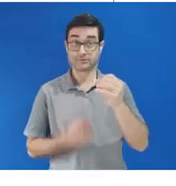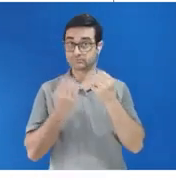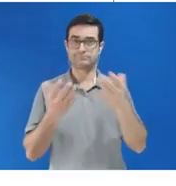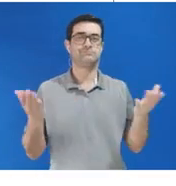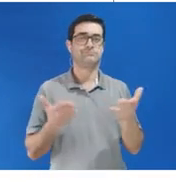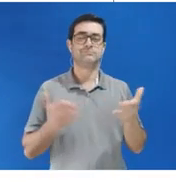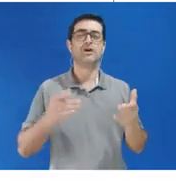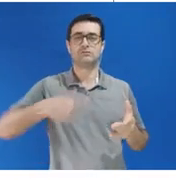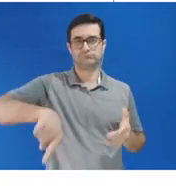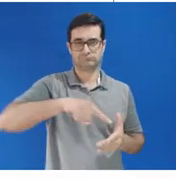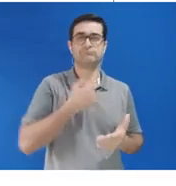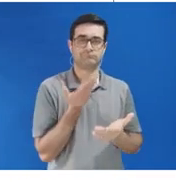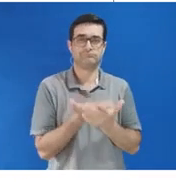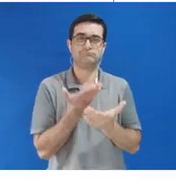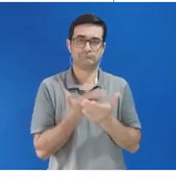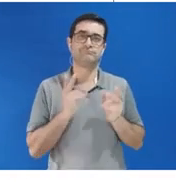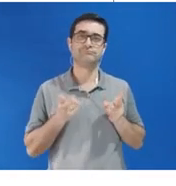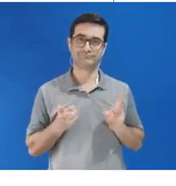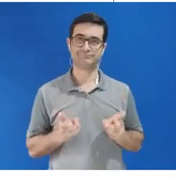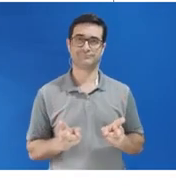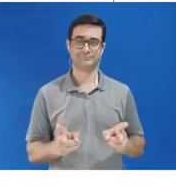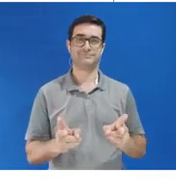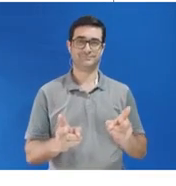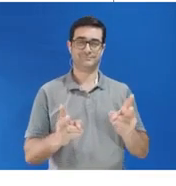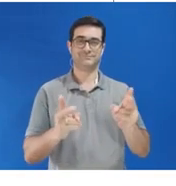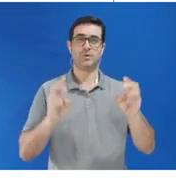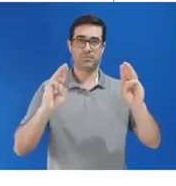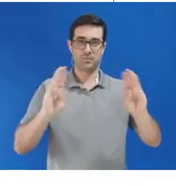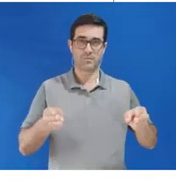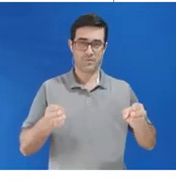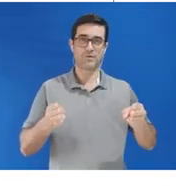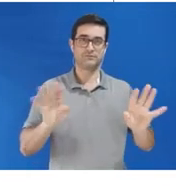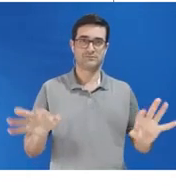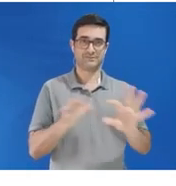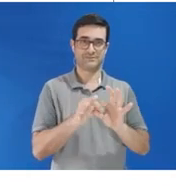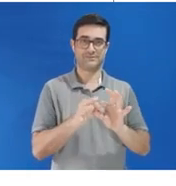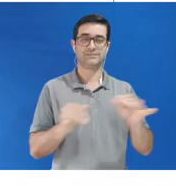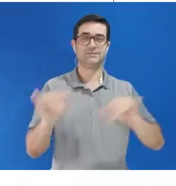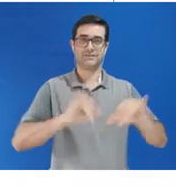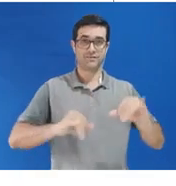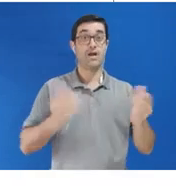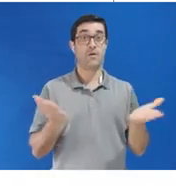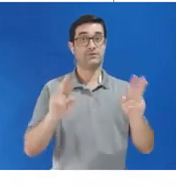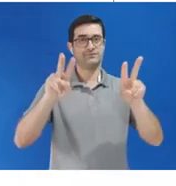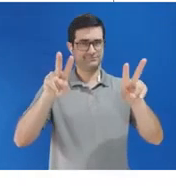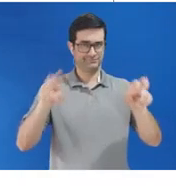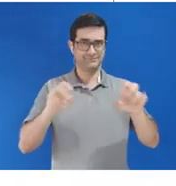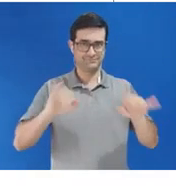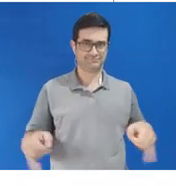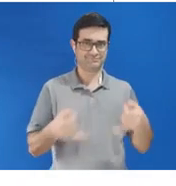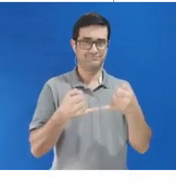Olá pessoal, então vamos dar sequência ao nosso módulo de ligação química e hoje encerrando